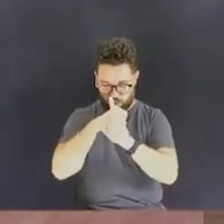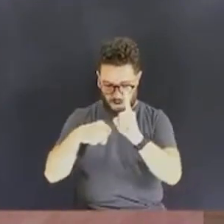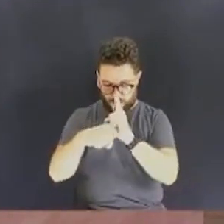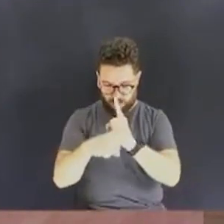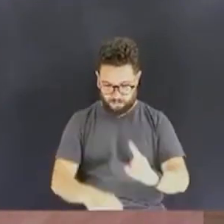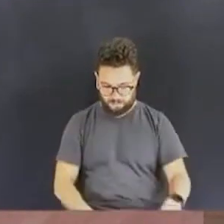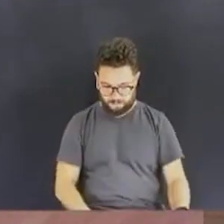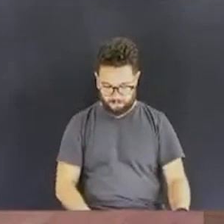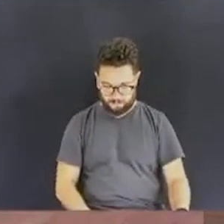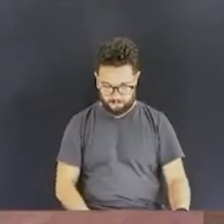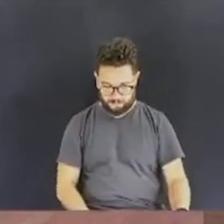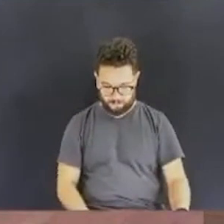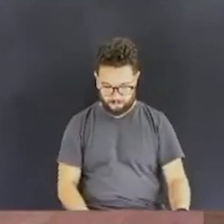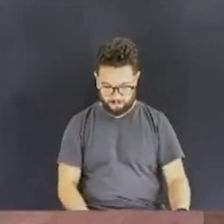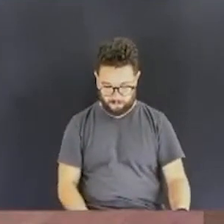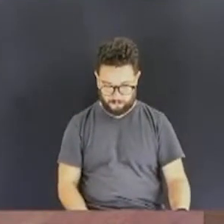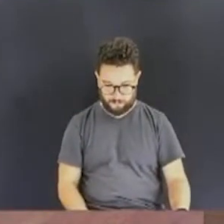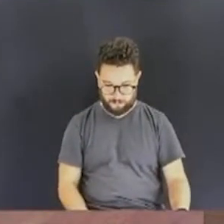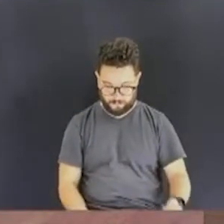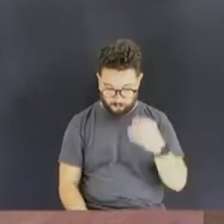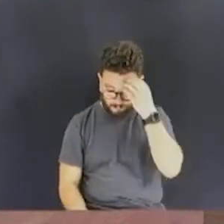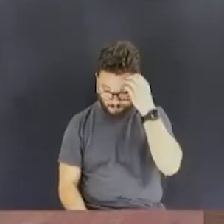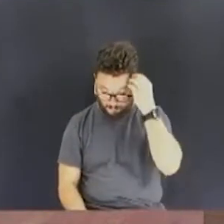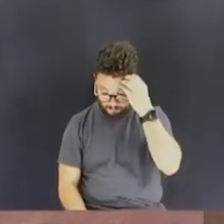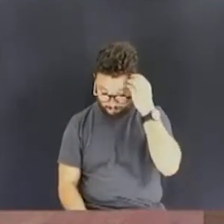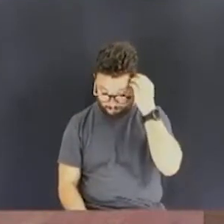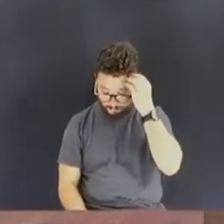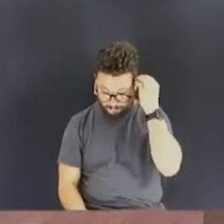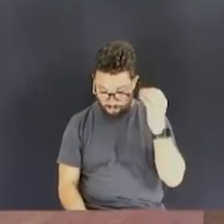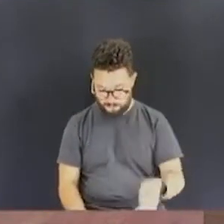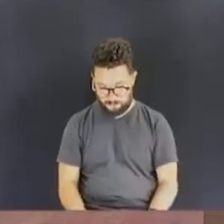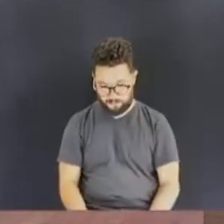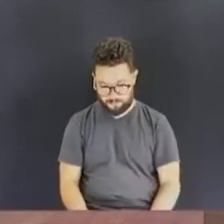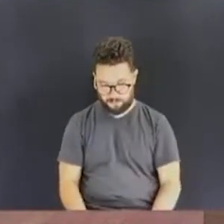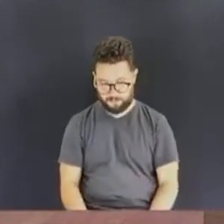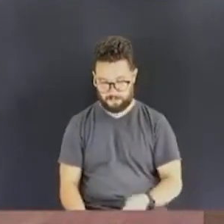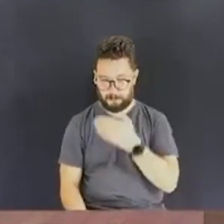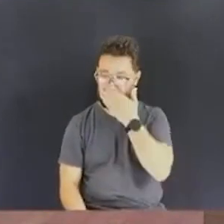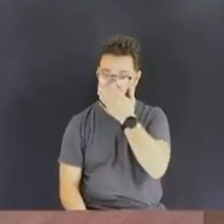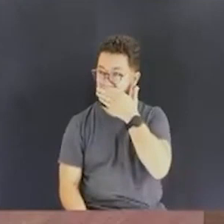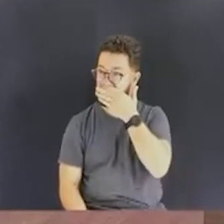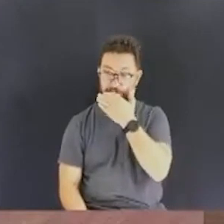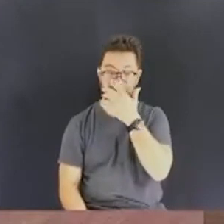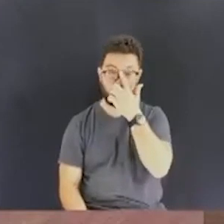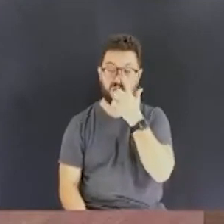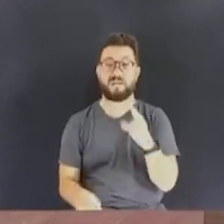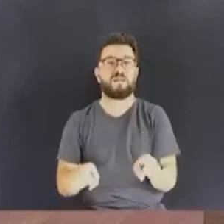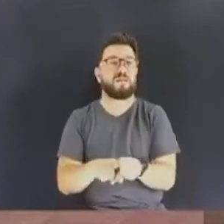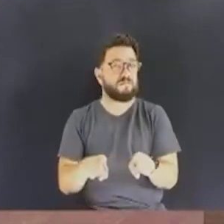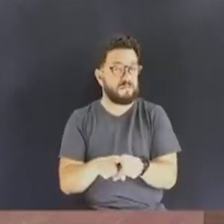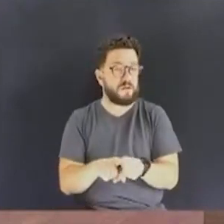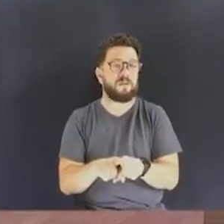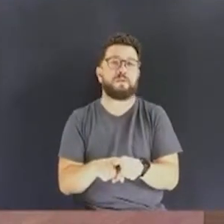um mecanismo em relação ao potencial construtivo, como é que está caminhando, temos recursos. E também,